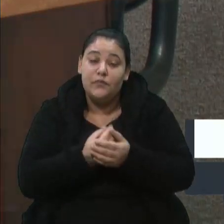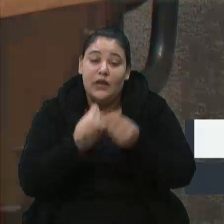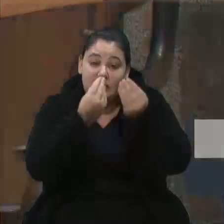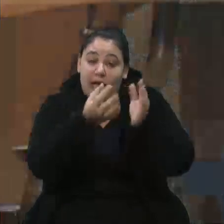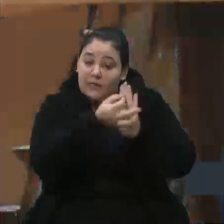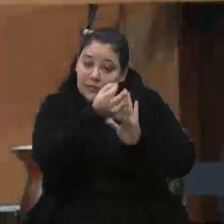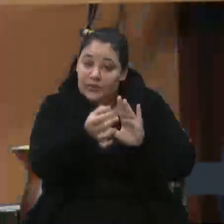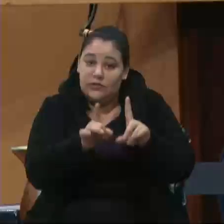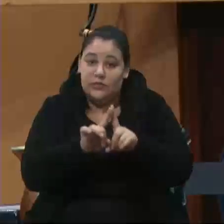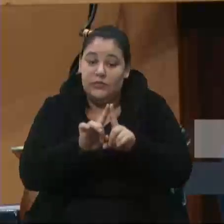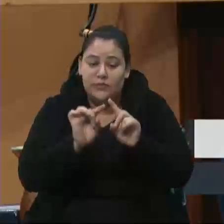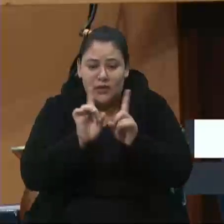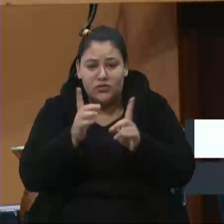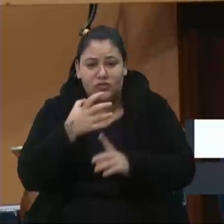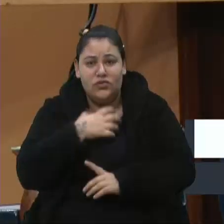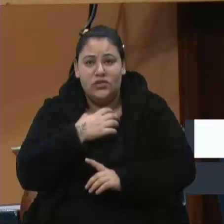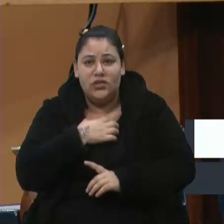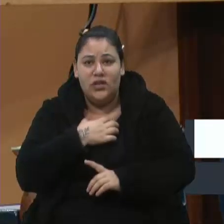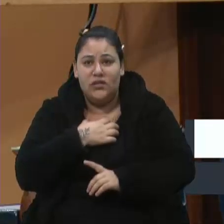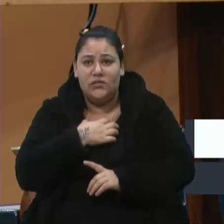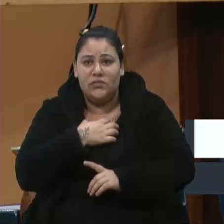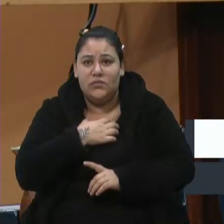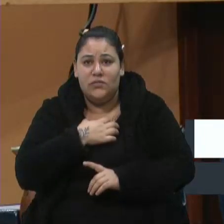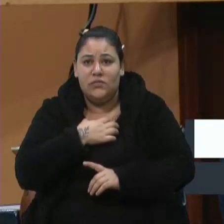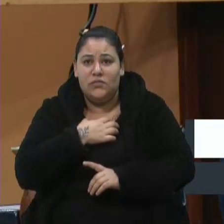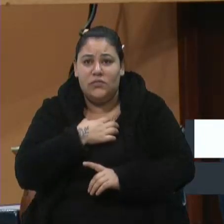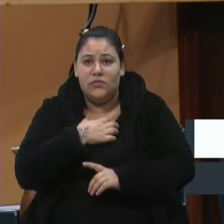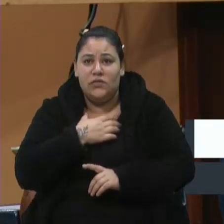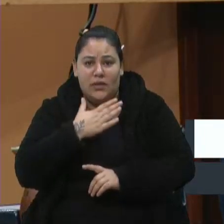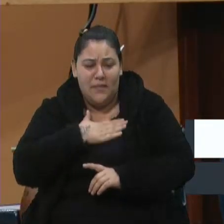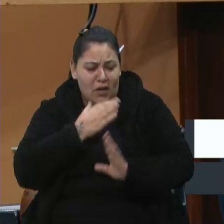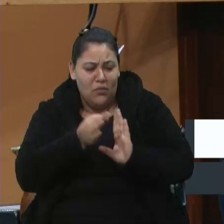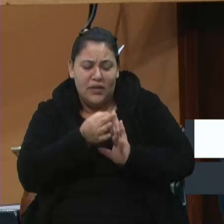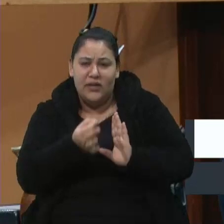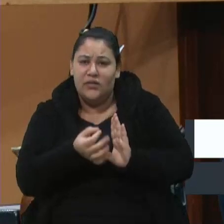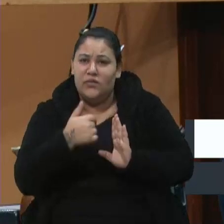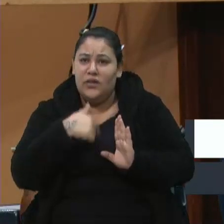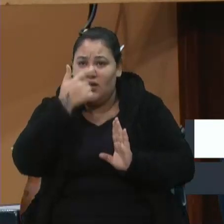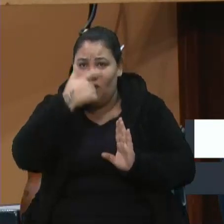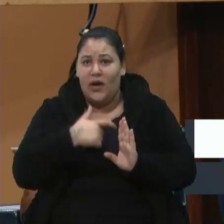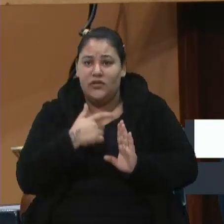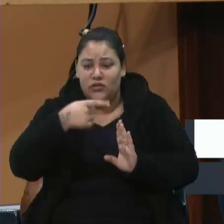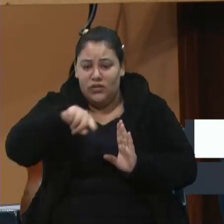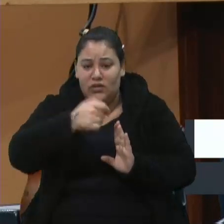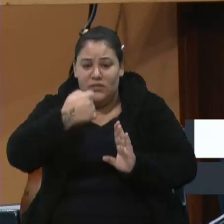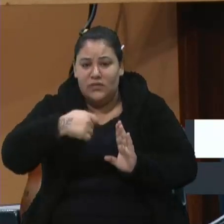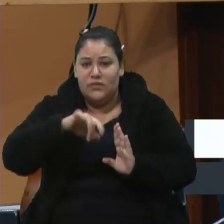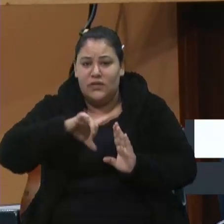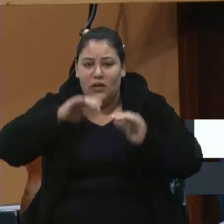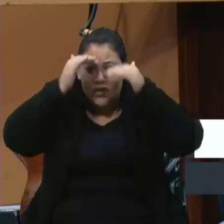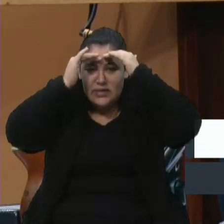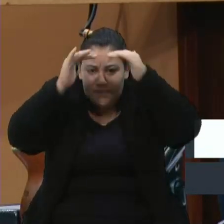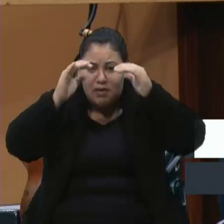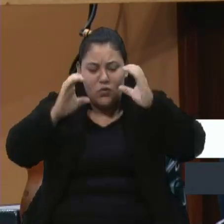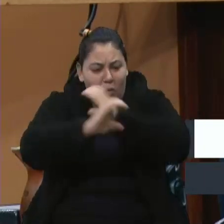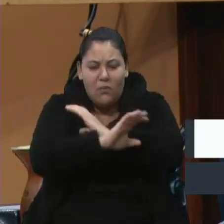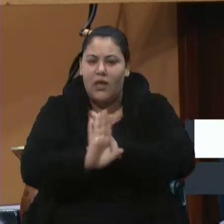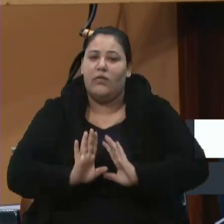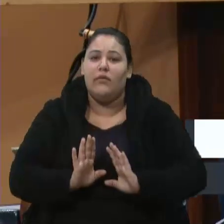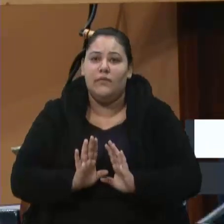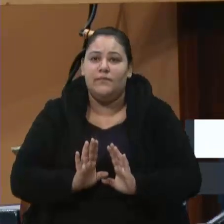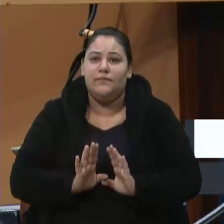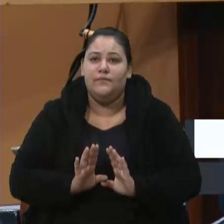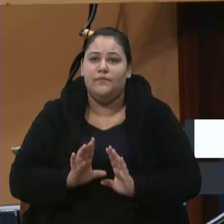deles, mas de uma forma que completamente desnecessária, do meu ponto de vista. Eu acho que nós temos que ter o respeito absoluto. Eu